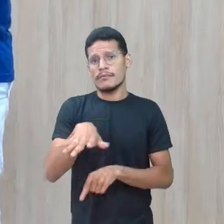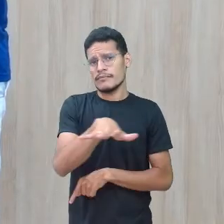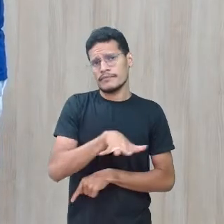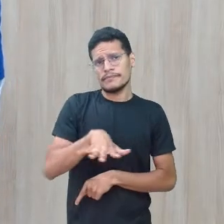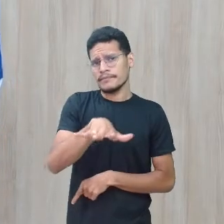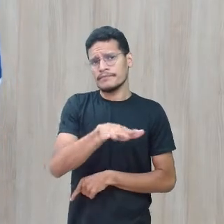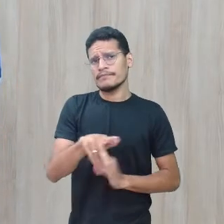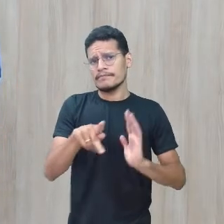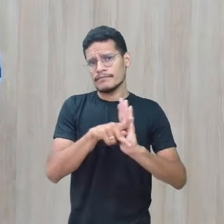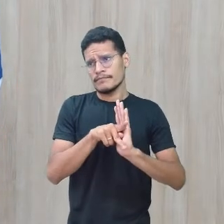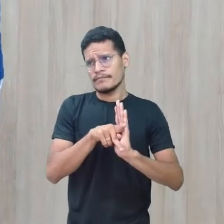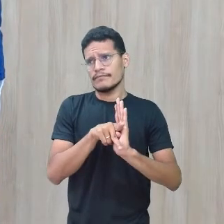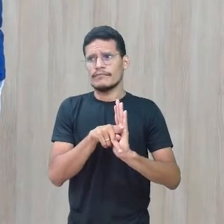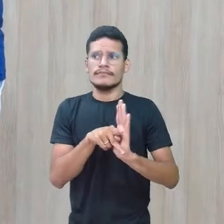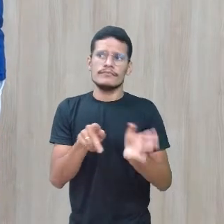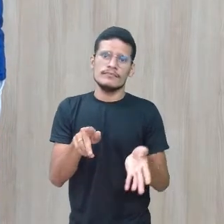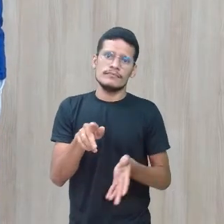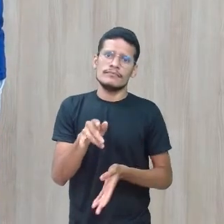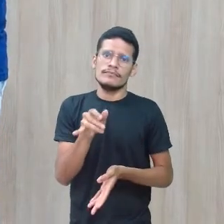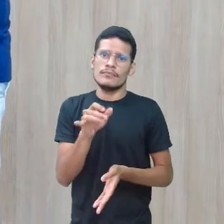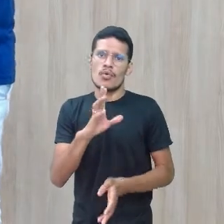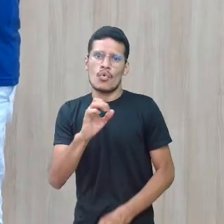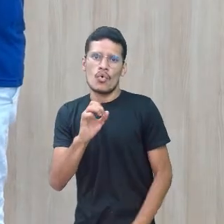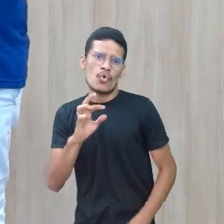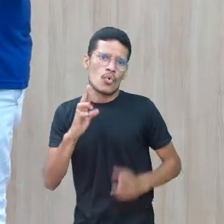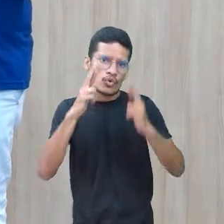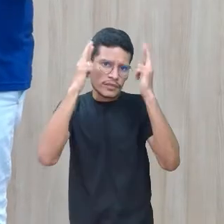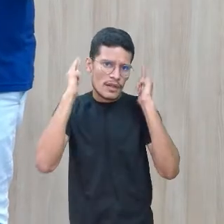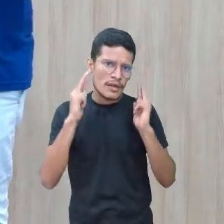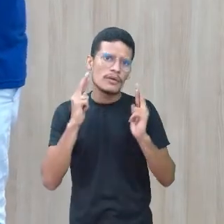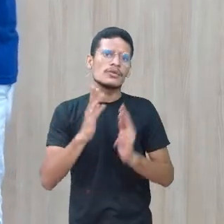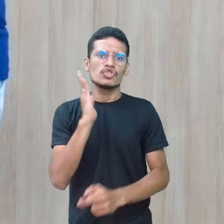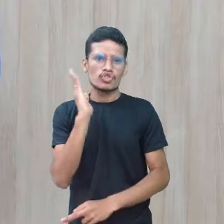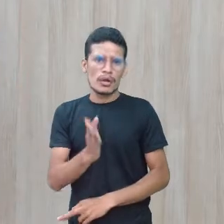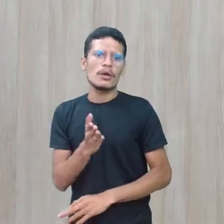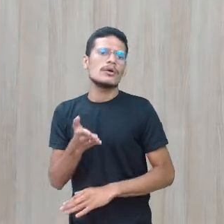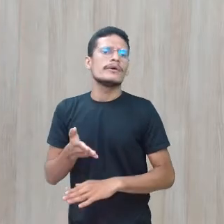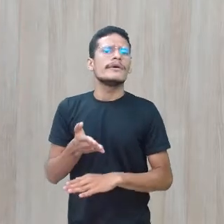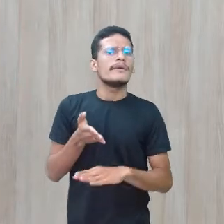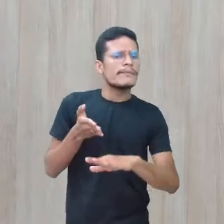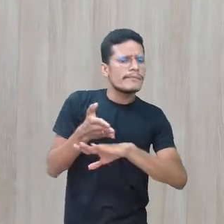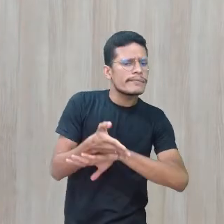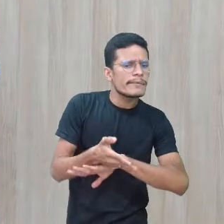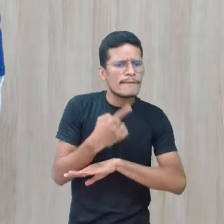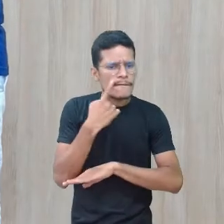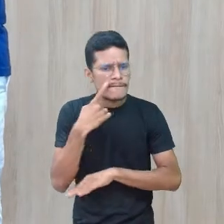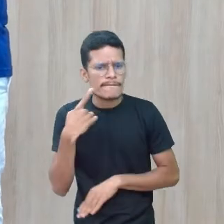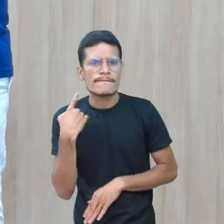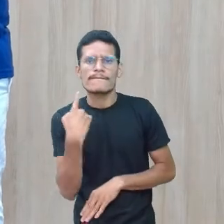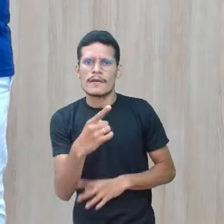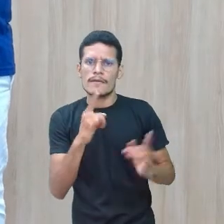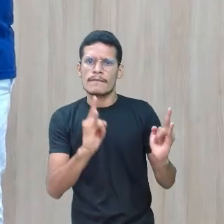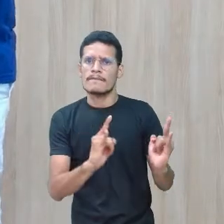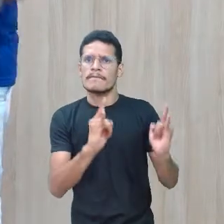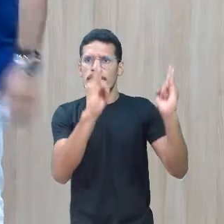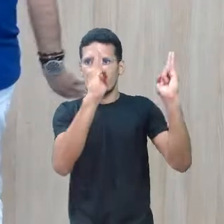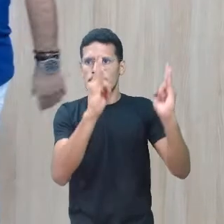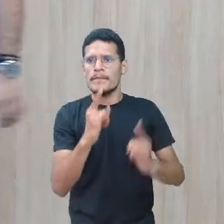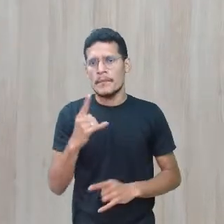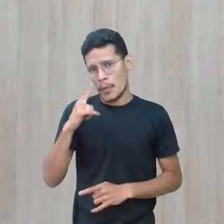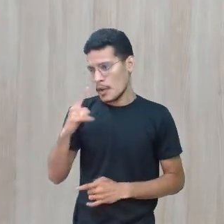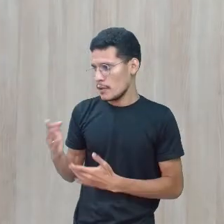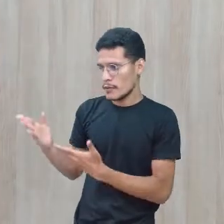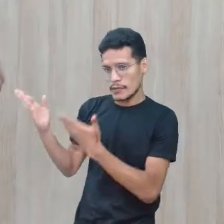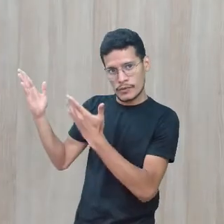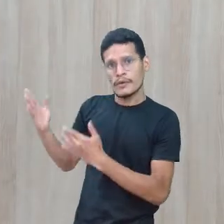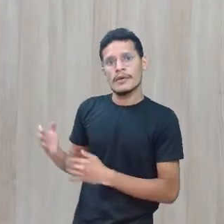até mesmo ali daquela região ali do Cordeiro, né, então vai para a cidade, você fatidicamente vai passar em frente a